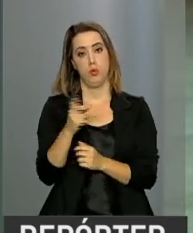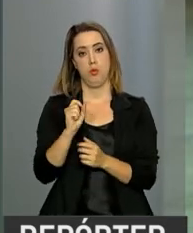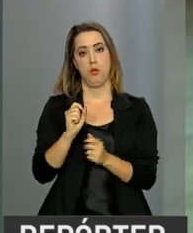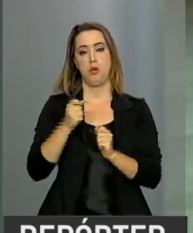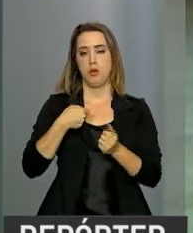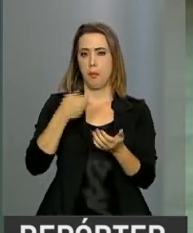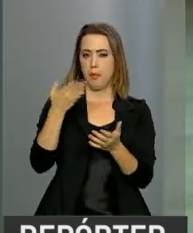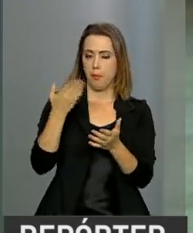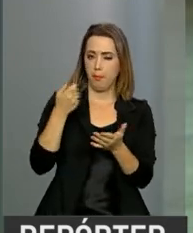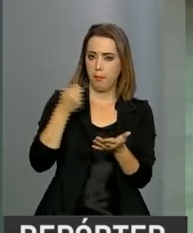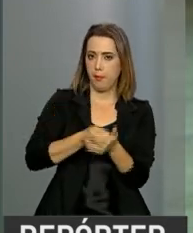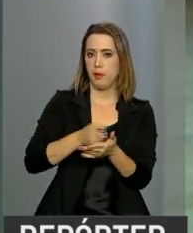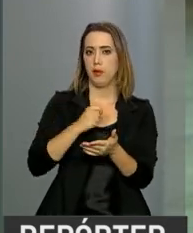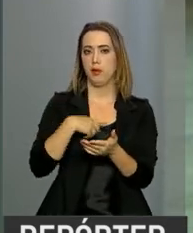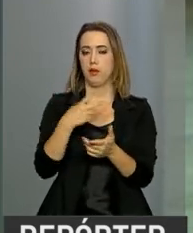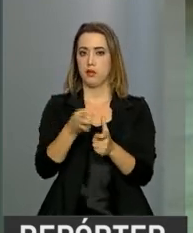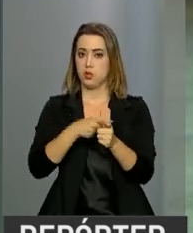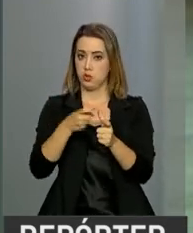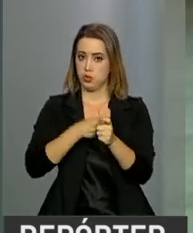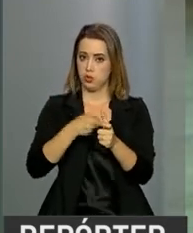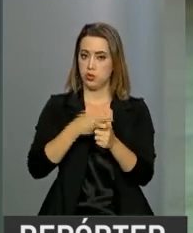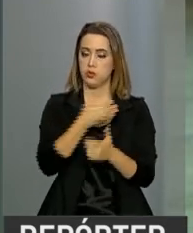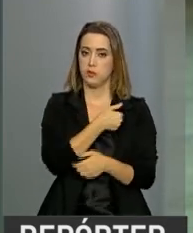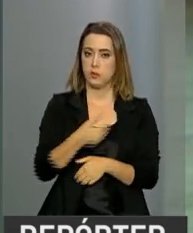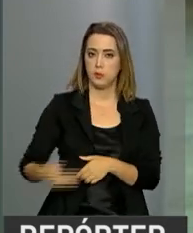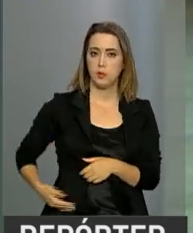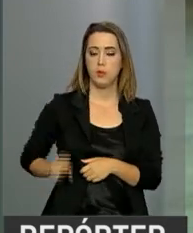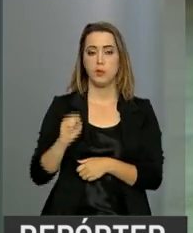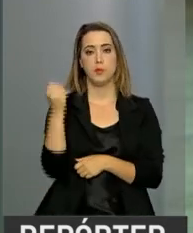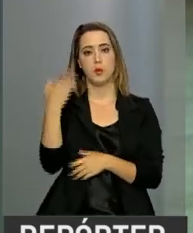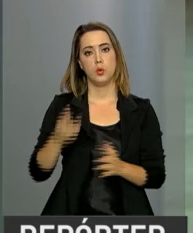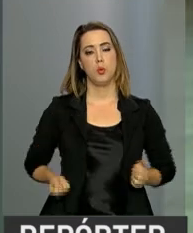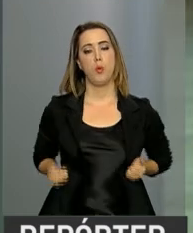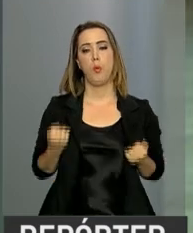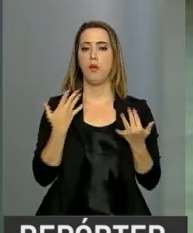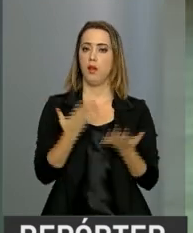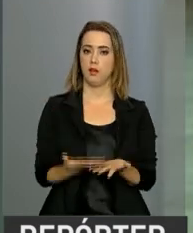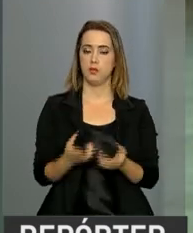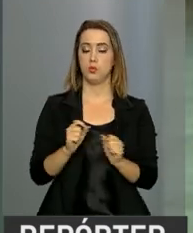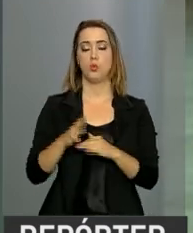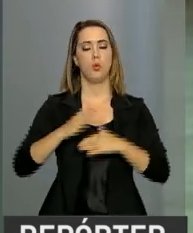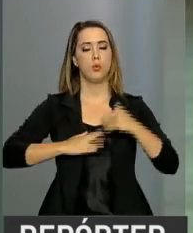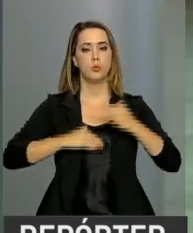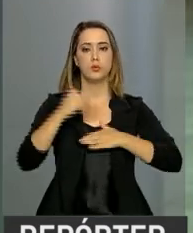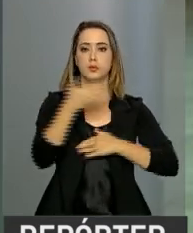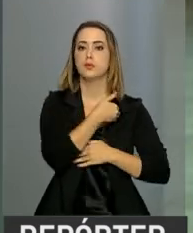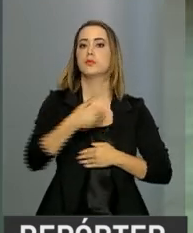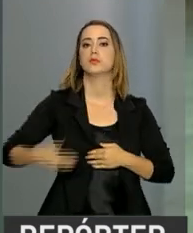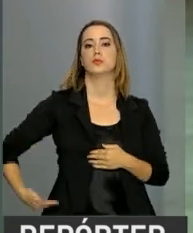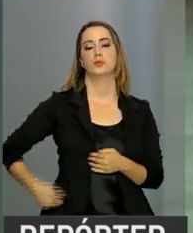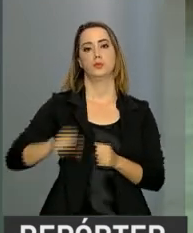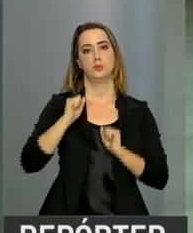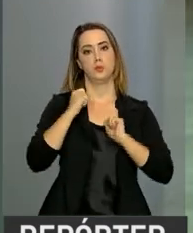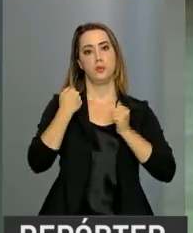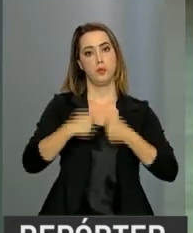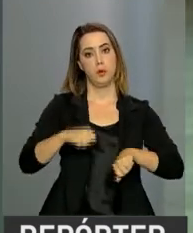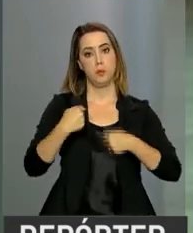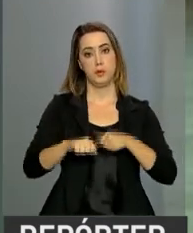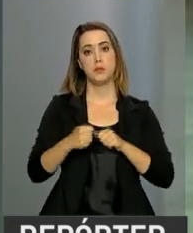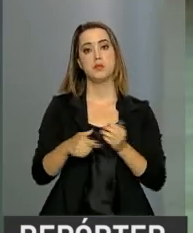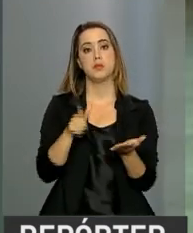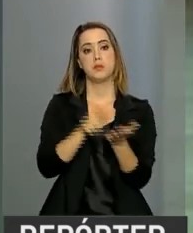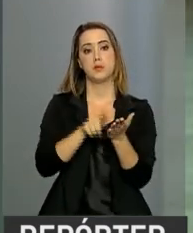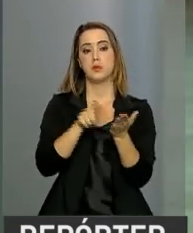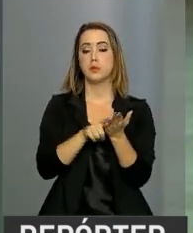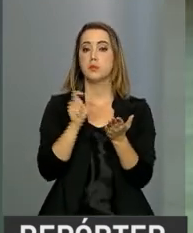gastos extras que não estão previstos no orçamento. Qualquer governo, inclusive o brasileiro, precisa desses